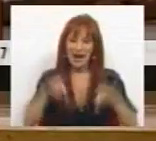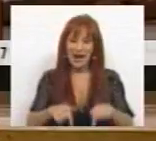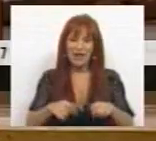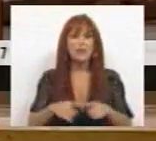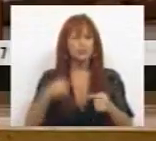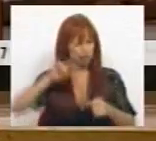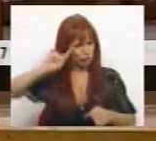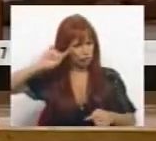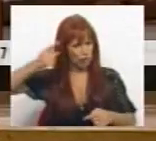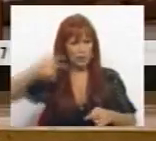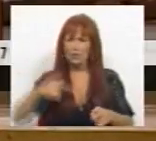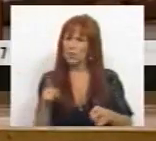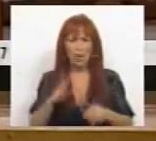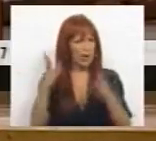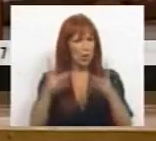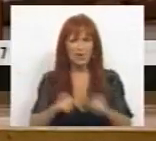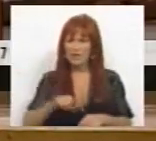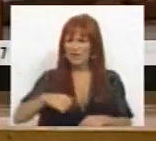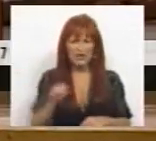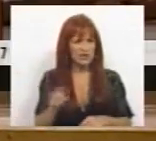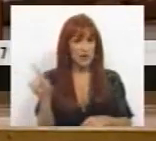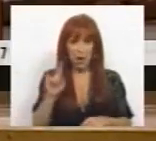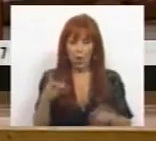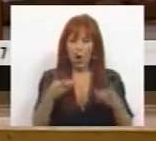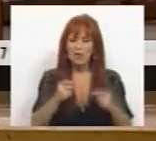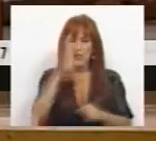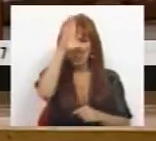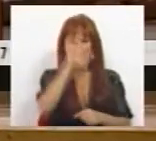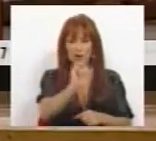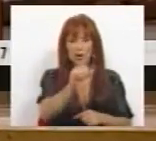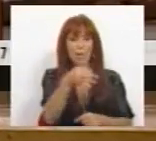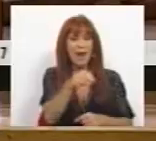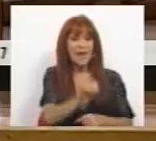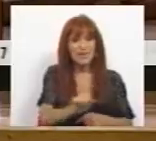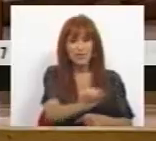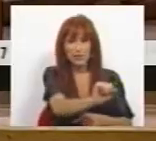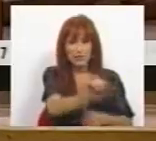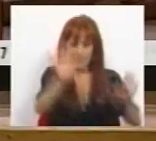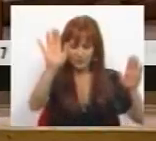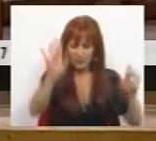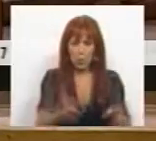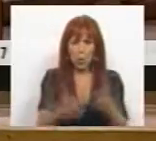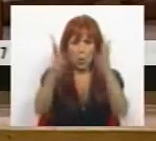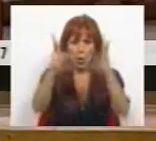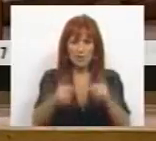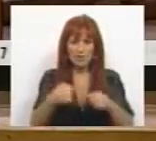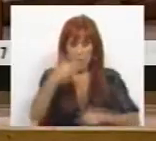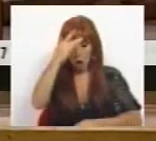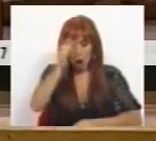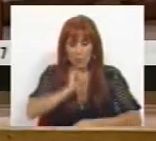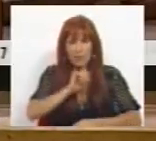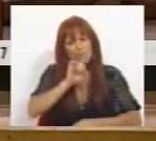este, já o sabemos, não é o orçamento dos verdes, é o orçamento do Governo do Partido Socialista. Um orçamento que, a nosso